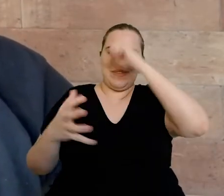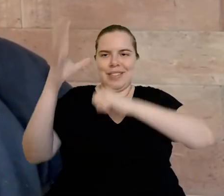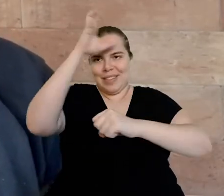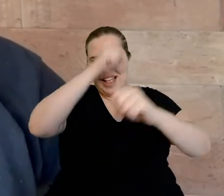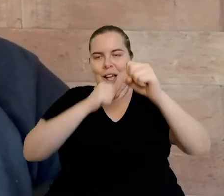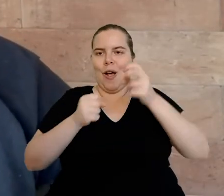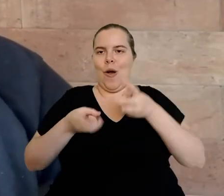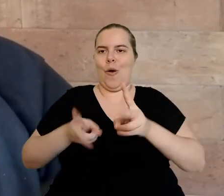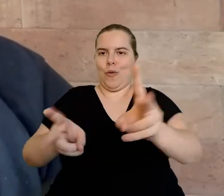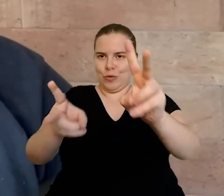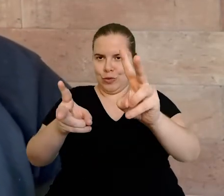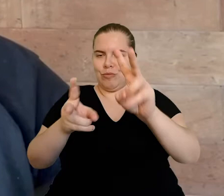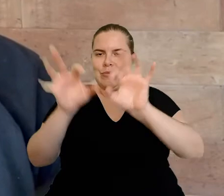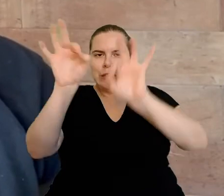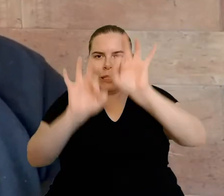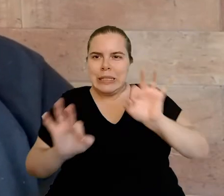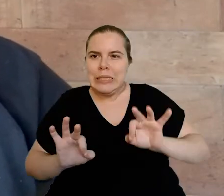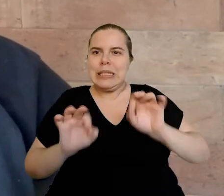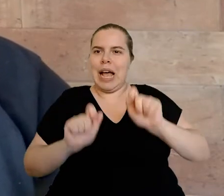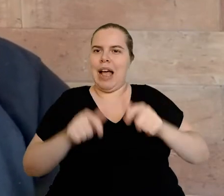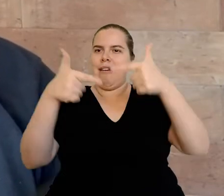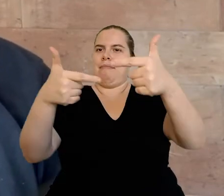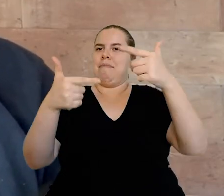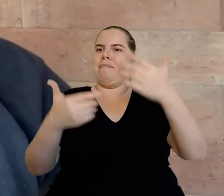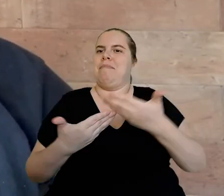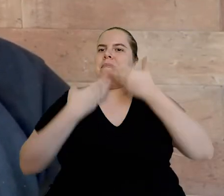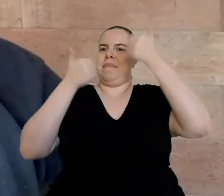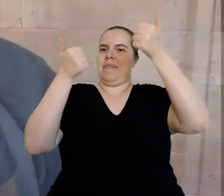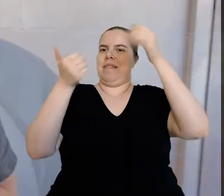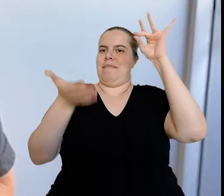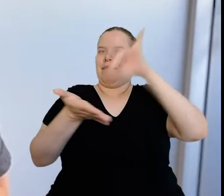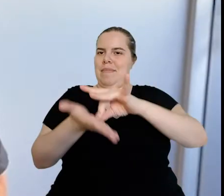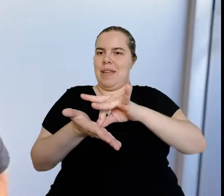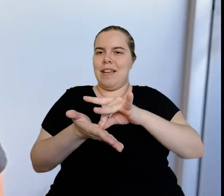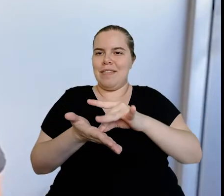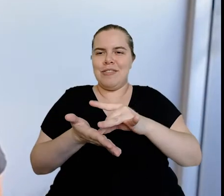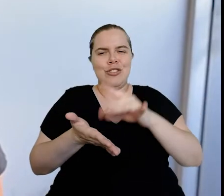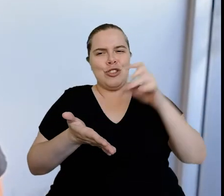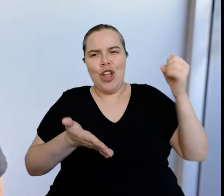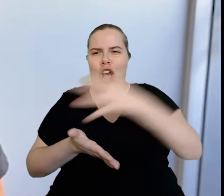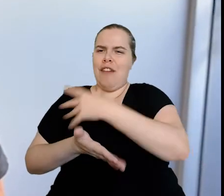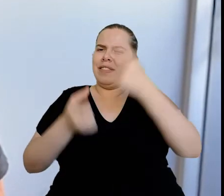gente possa, então, ajustar essas ações e torná-las cada vez mais efetivas. Que venham